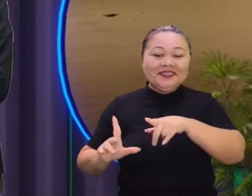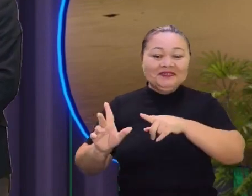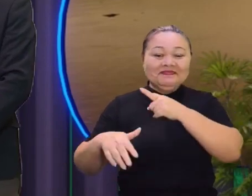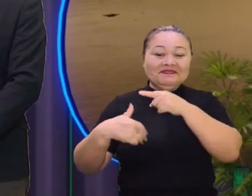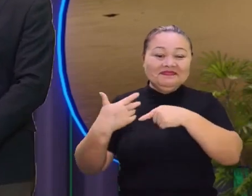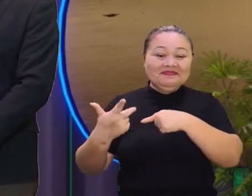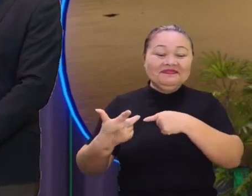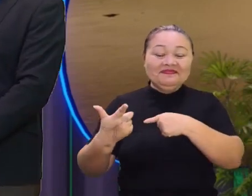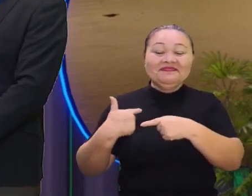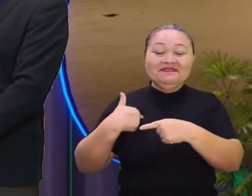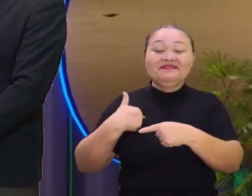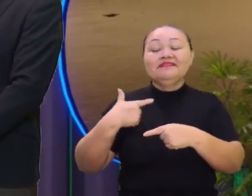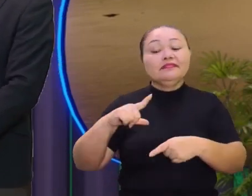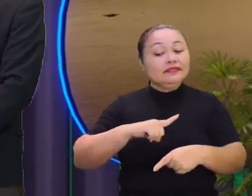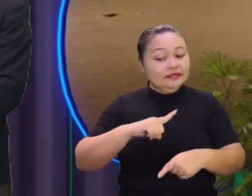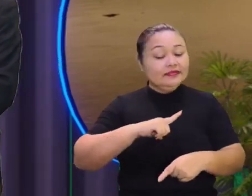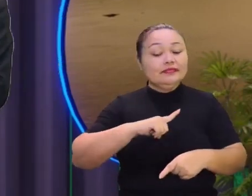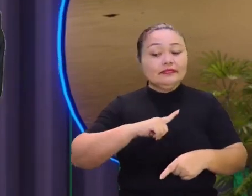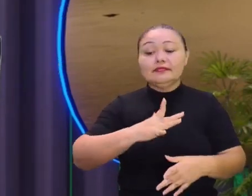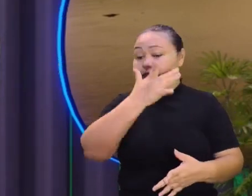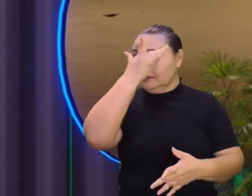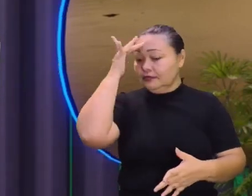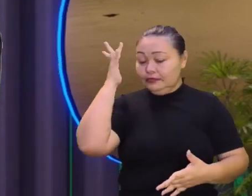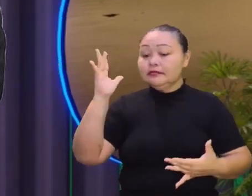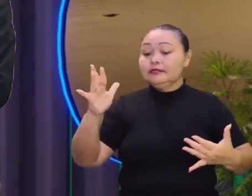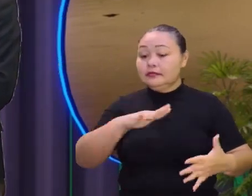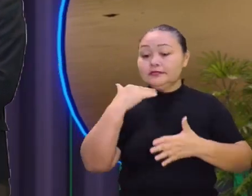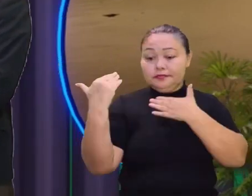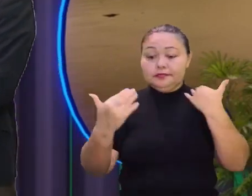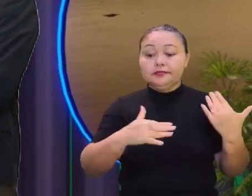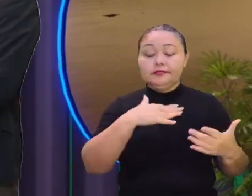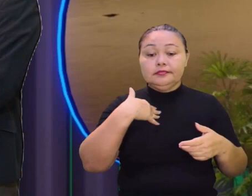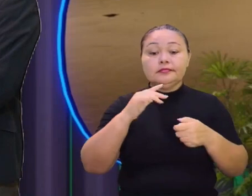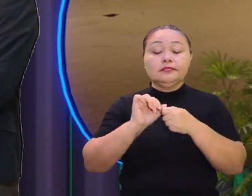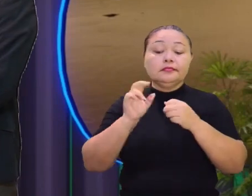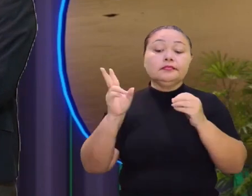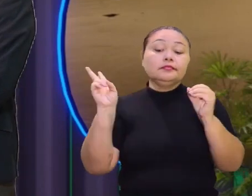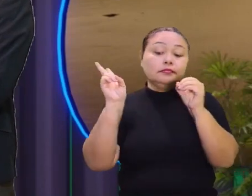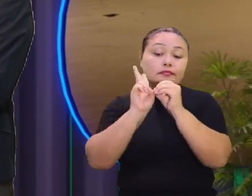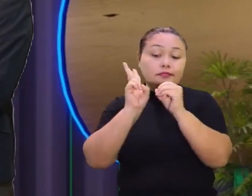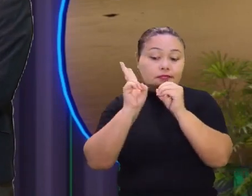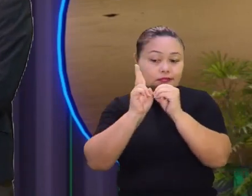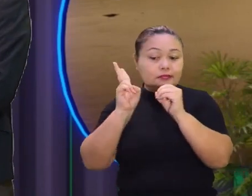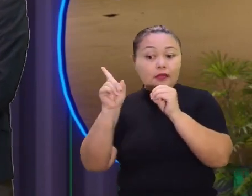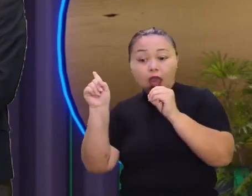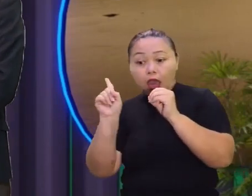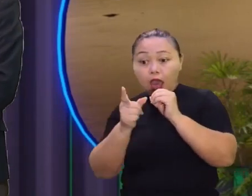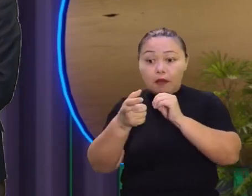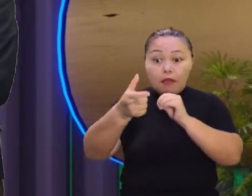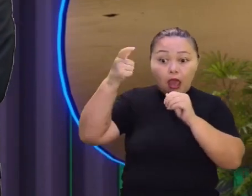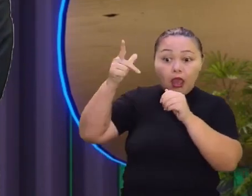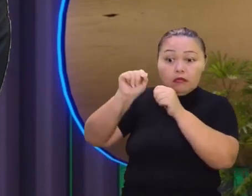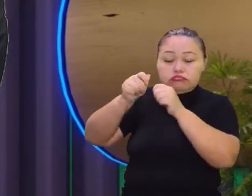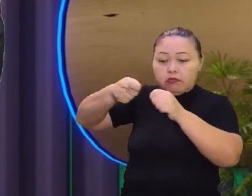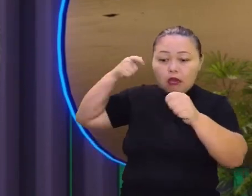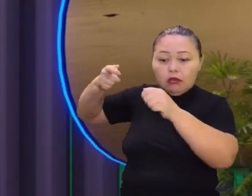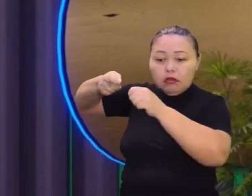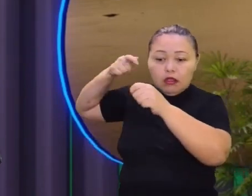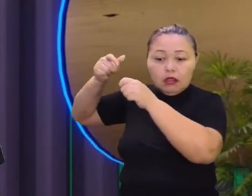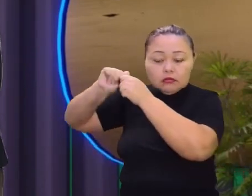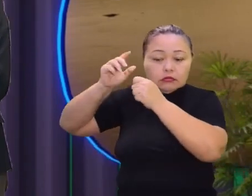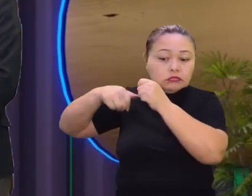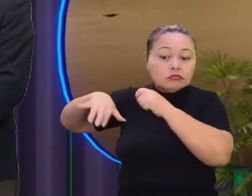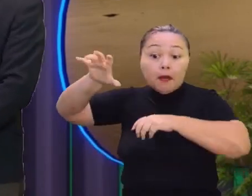Então, foram muitas pessoas que morreram, né? Exatamente. Tinha ataque indígena. Também, né? Nossa Senhora.